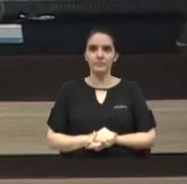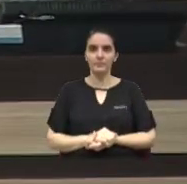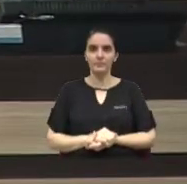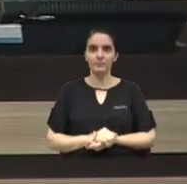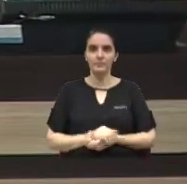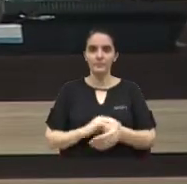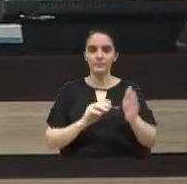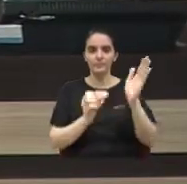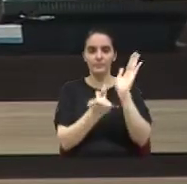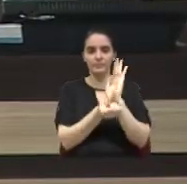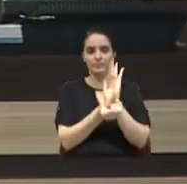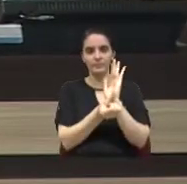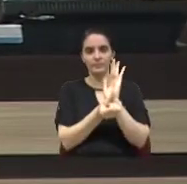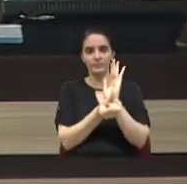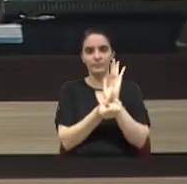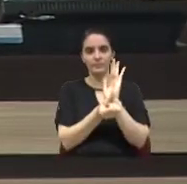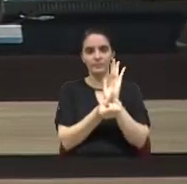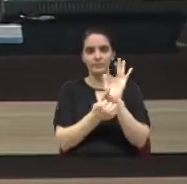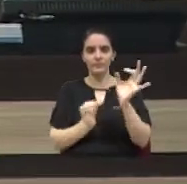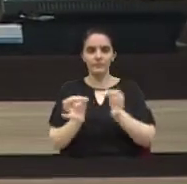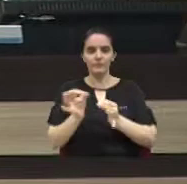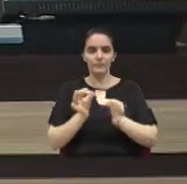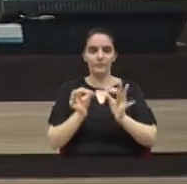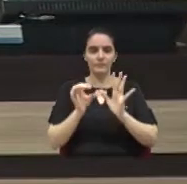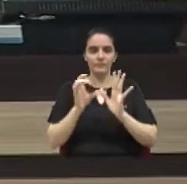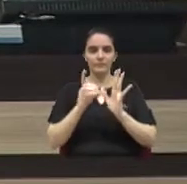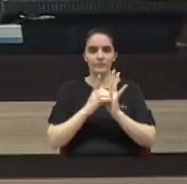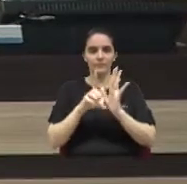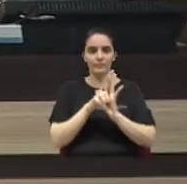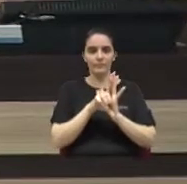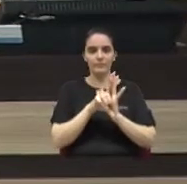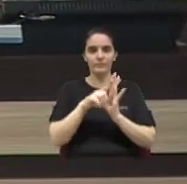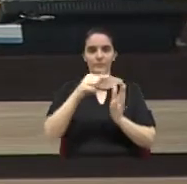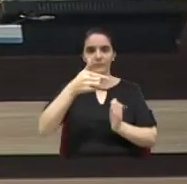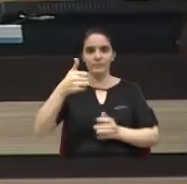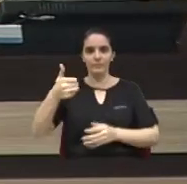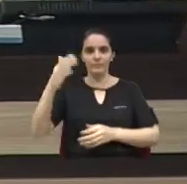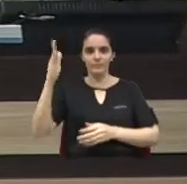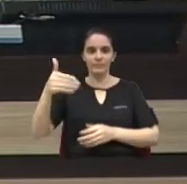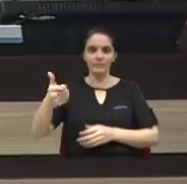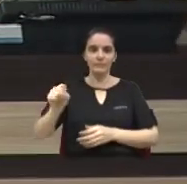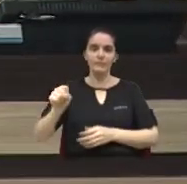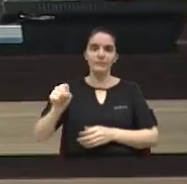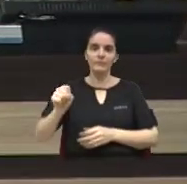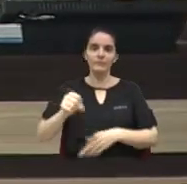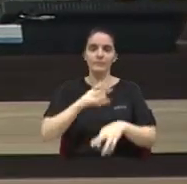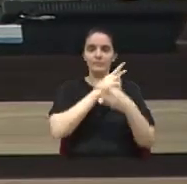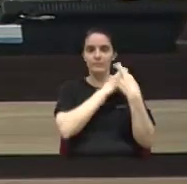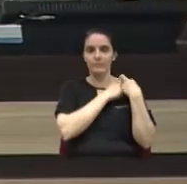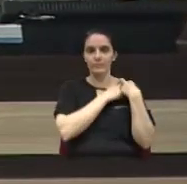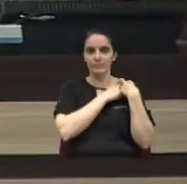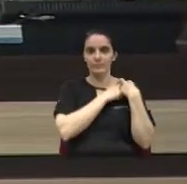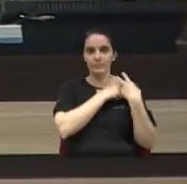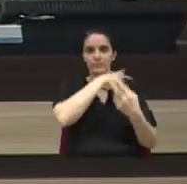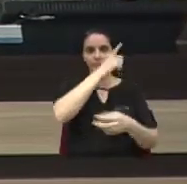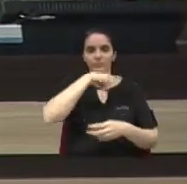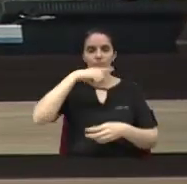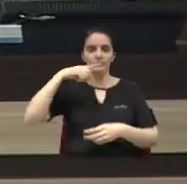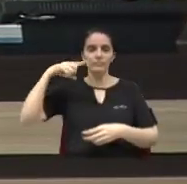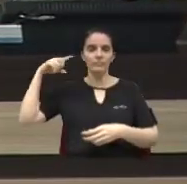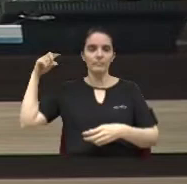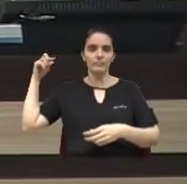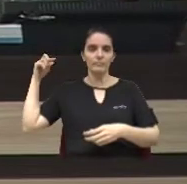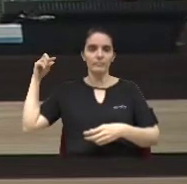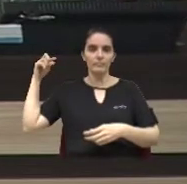Item 6 da pauta. Projeto de decreto legislativo 21/2018, da autoria da nova vereadora Mayra